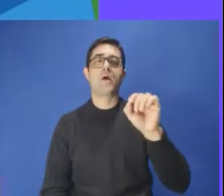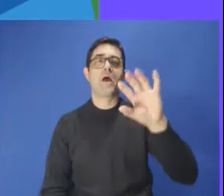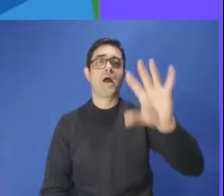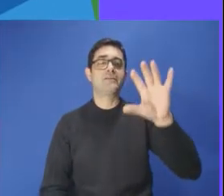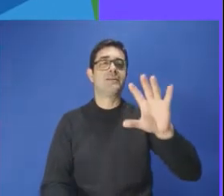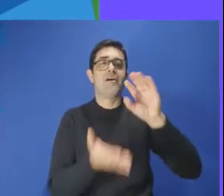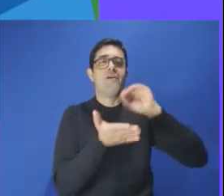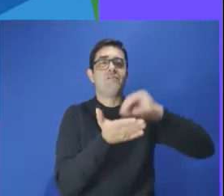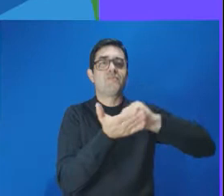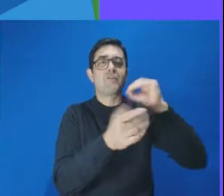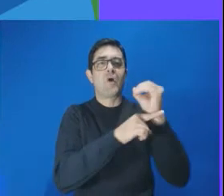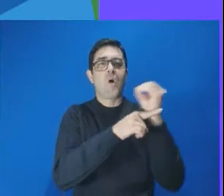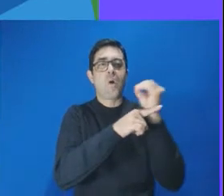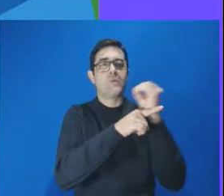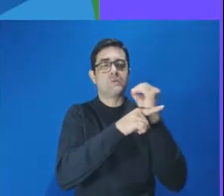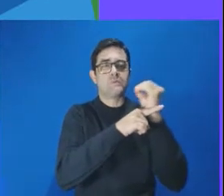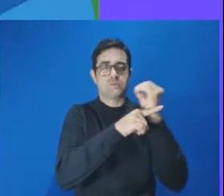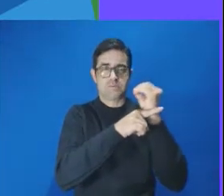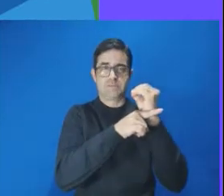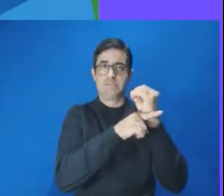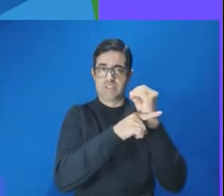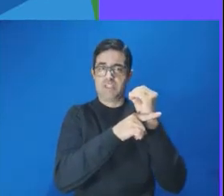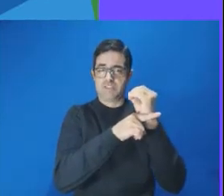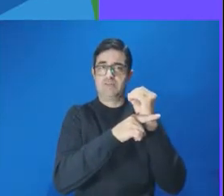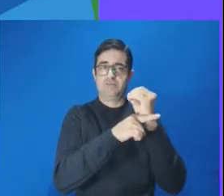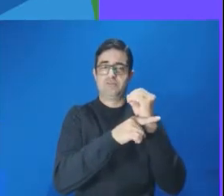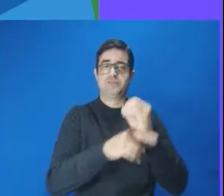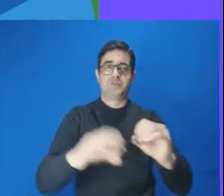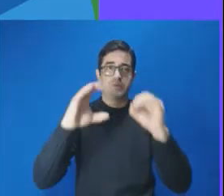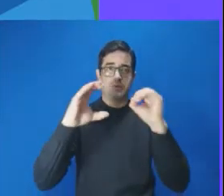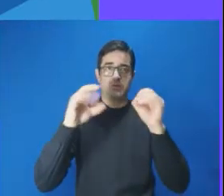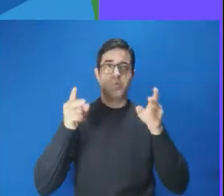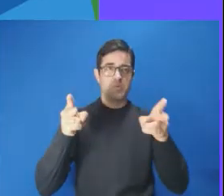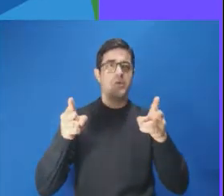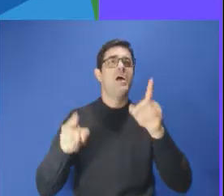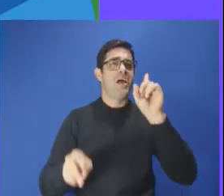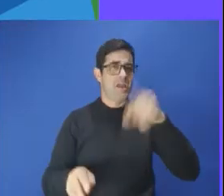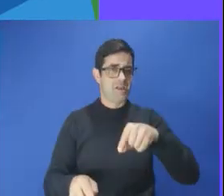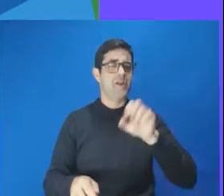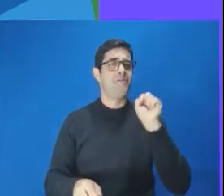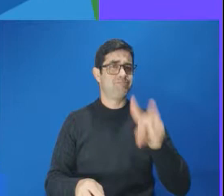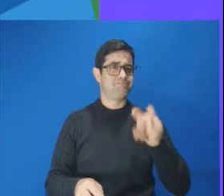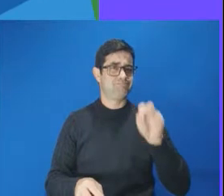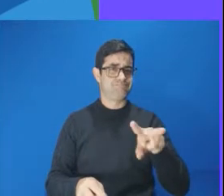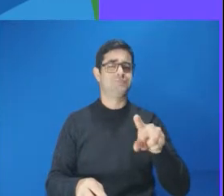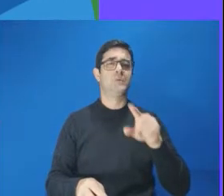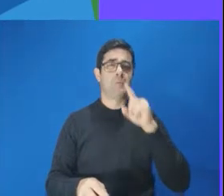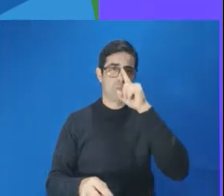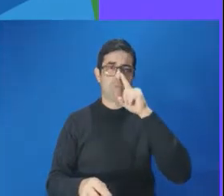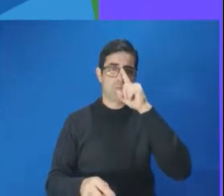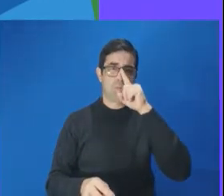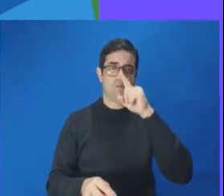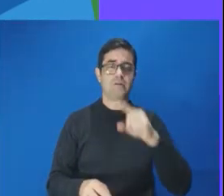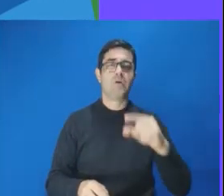carência de oxigênio, ele é uma substância extremamente tóxica e não tem cheiro nem cor. Então a gente não sabe quando ele está sendo produzido, a gente não